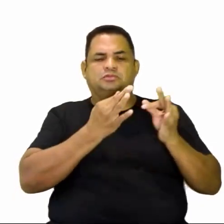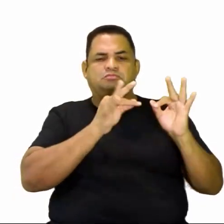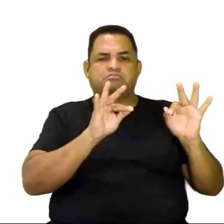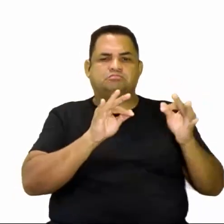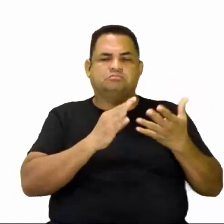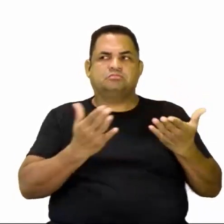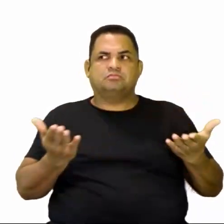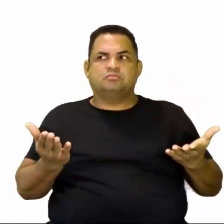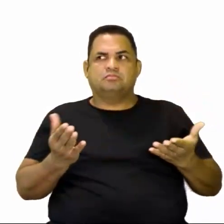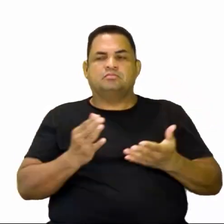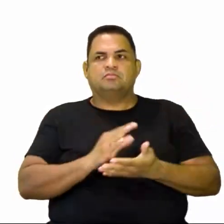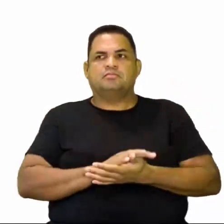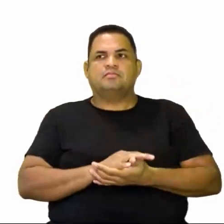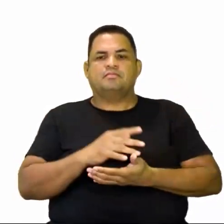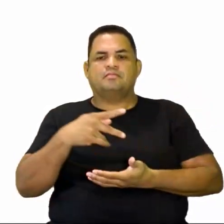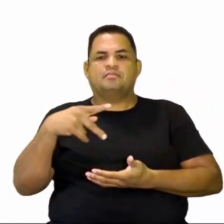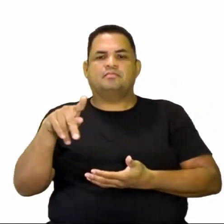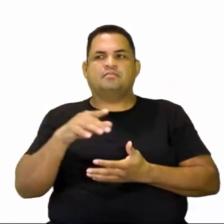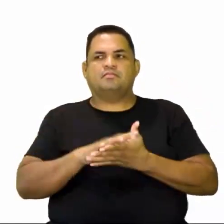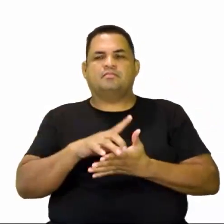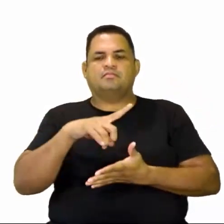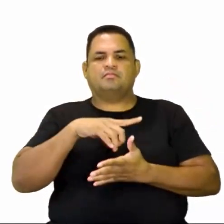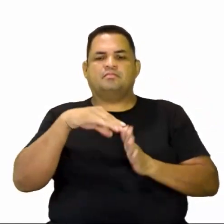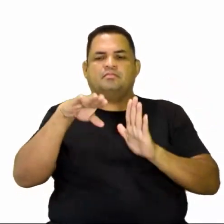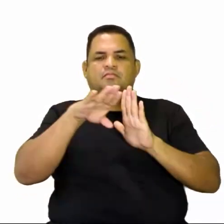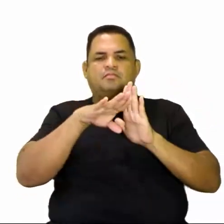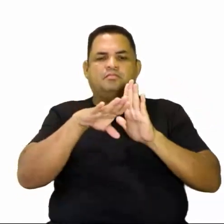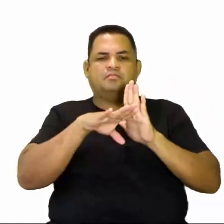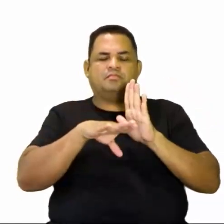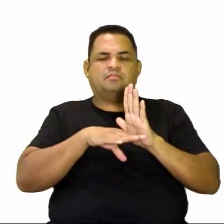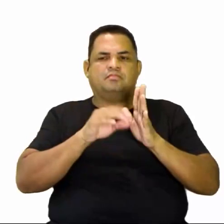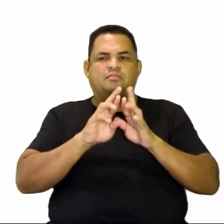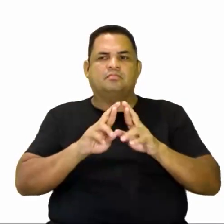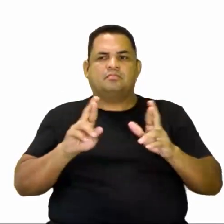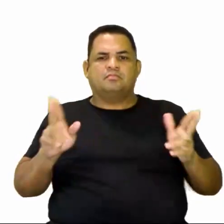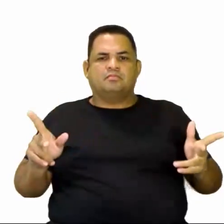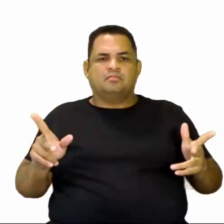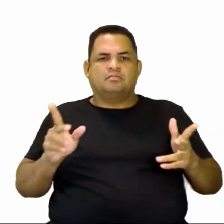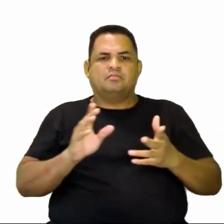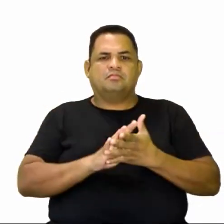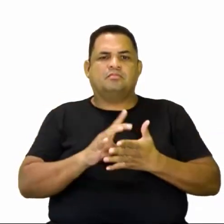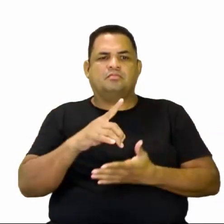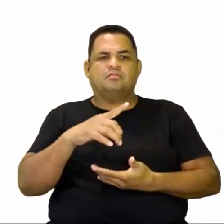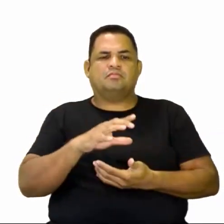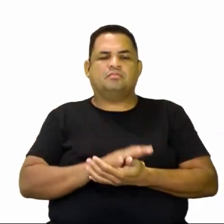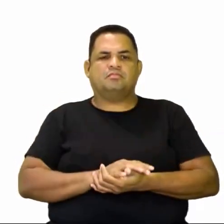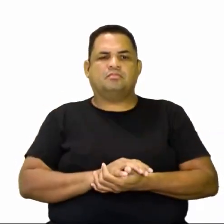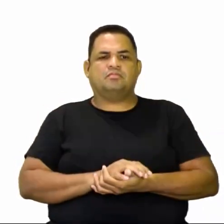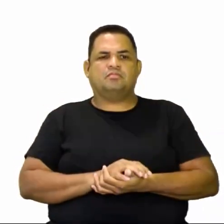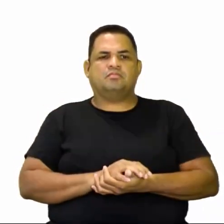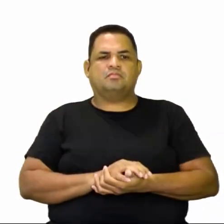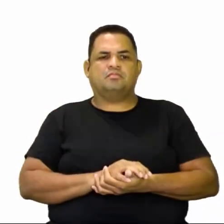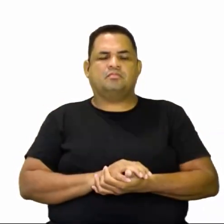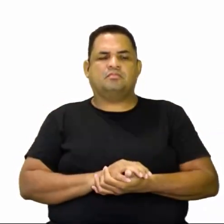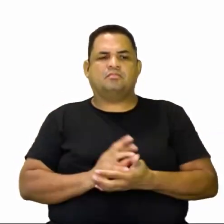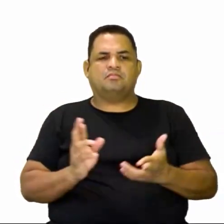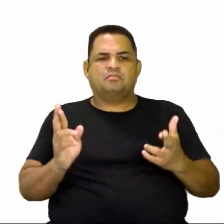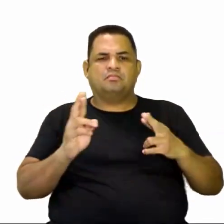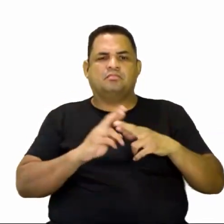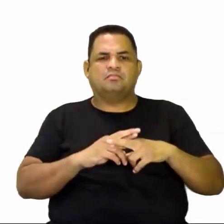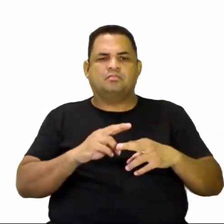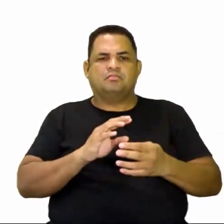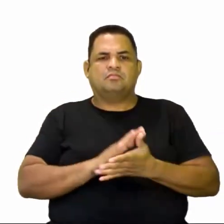composta. Para isso, ela tem uma classificação diferente, que nós chamamos de reação